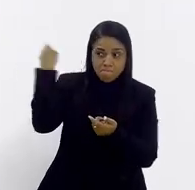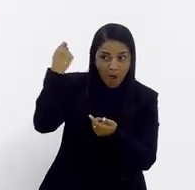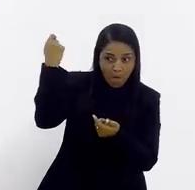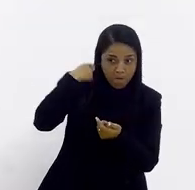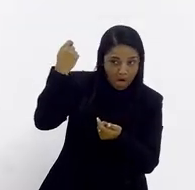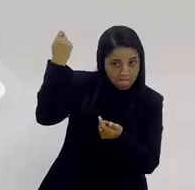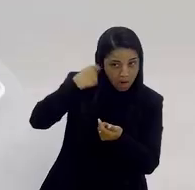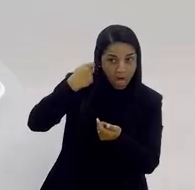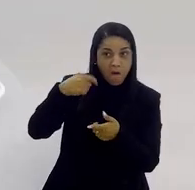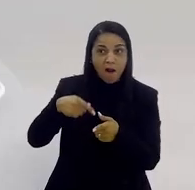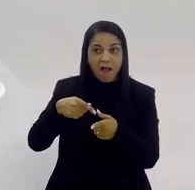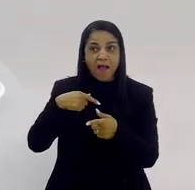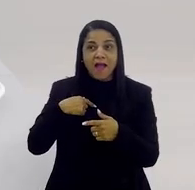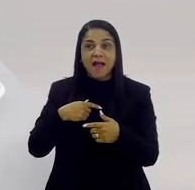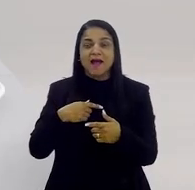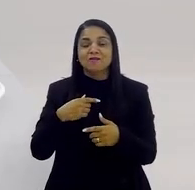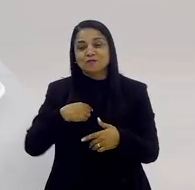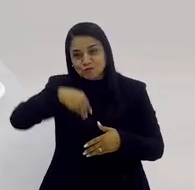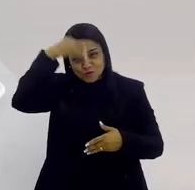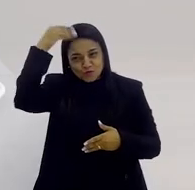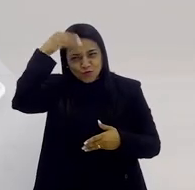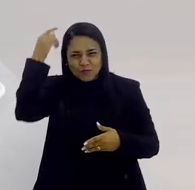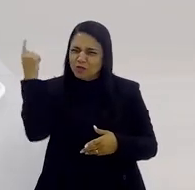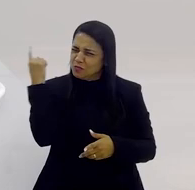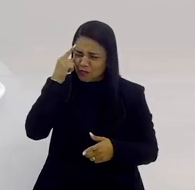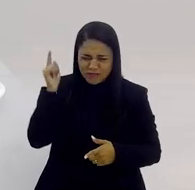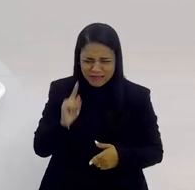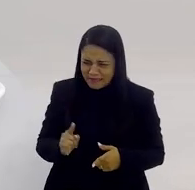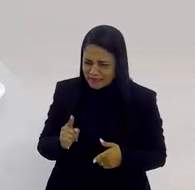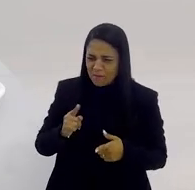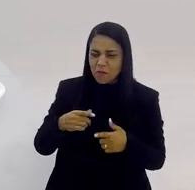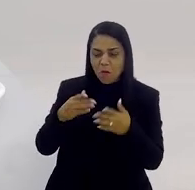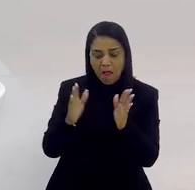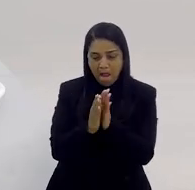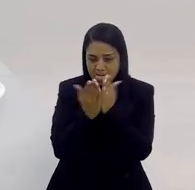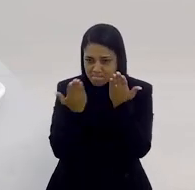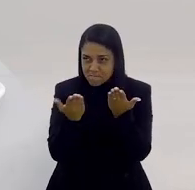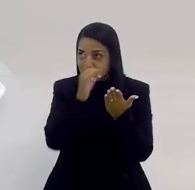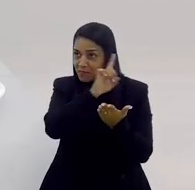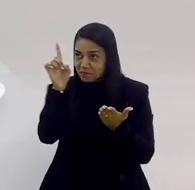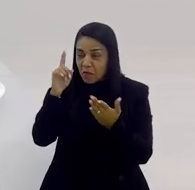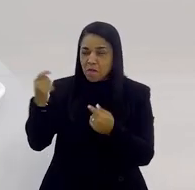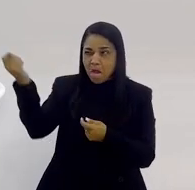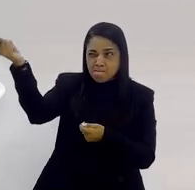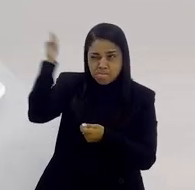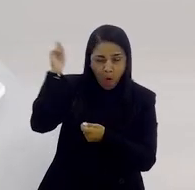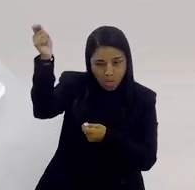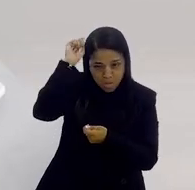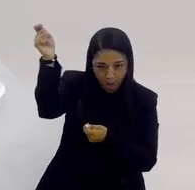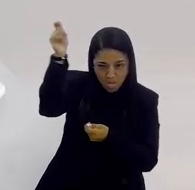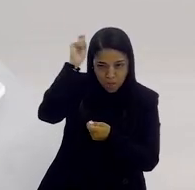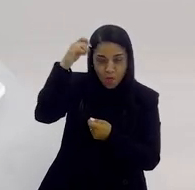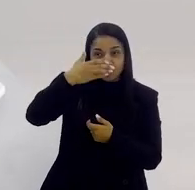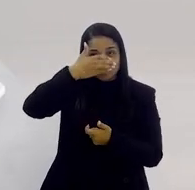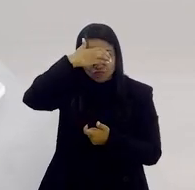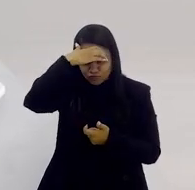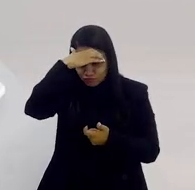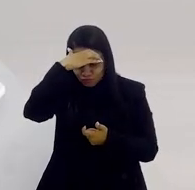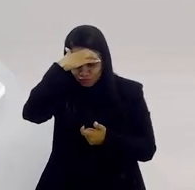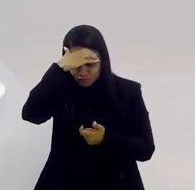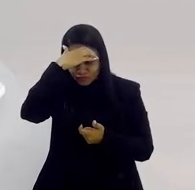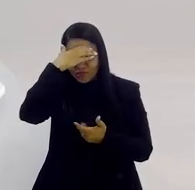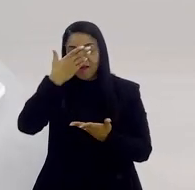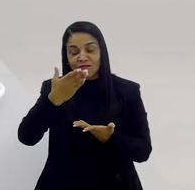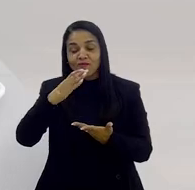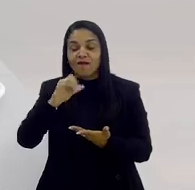para tal e o sobrinho não entendeu pegou a Bíblia começou a bater nele literalmente no Chico né